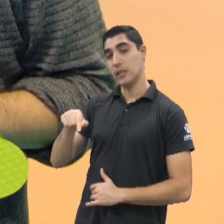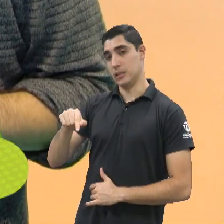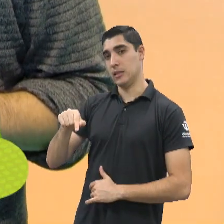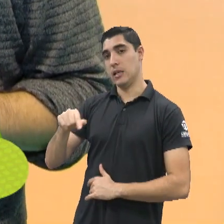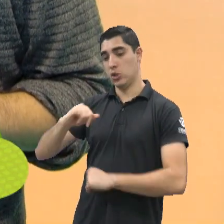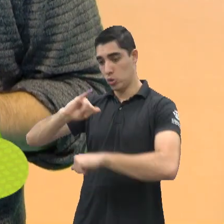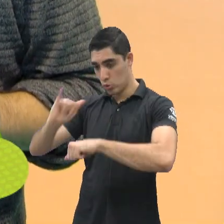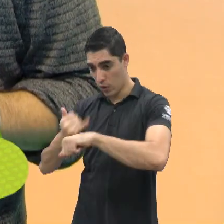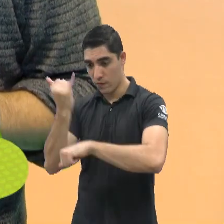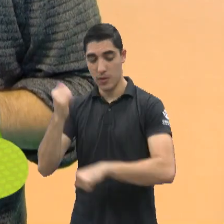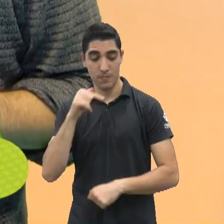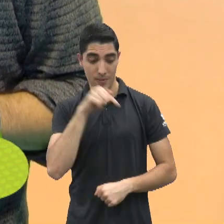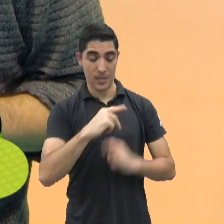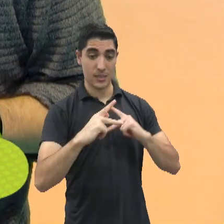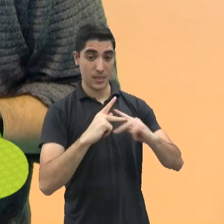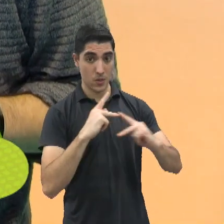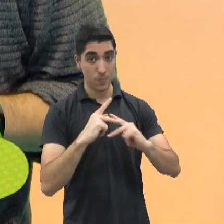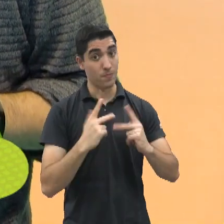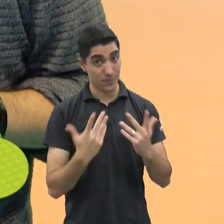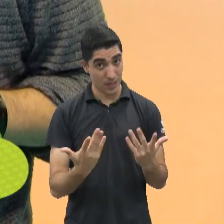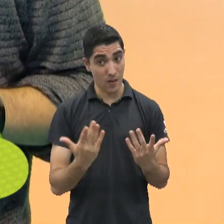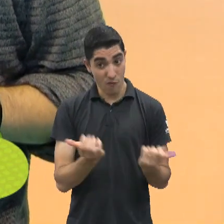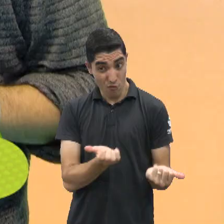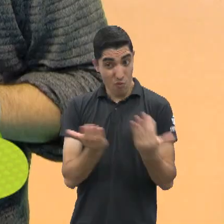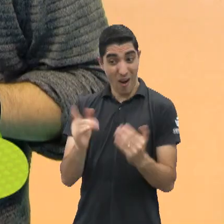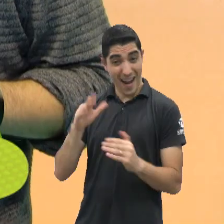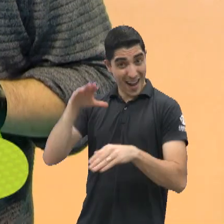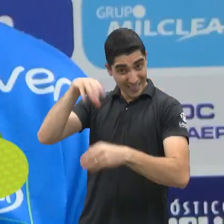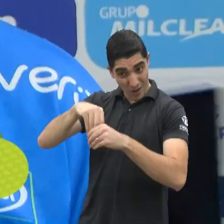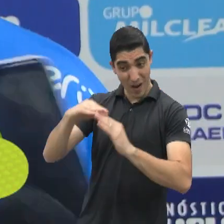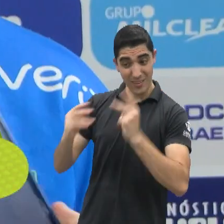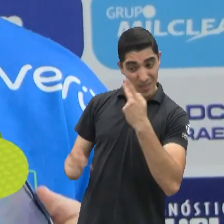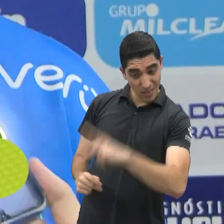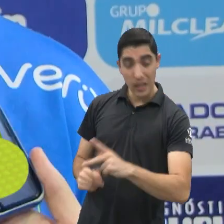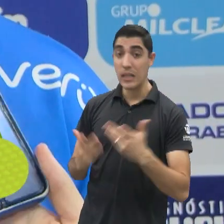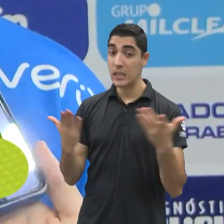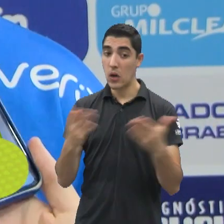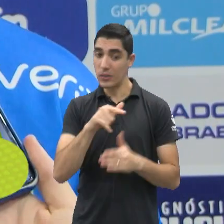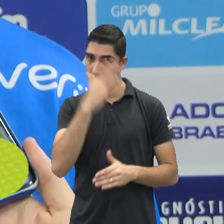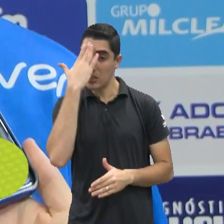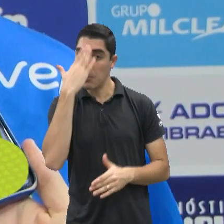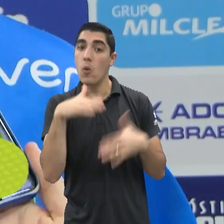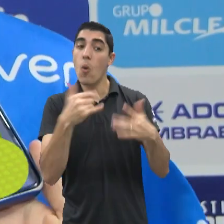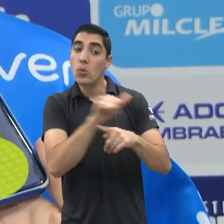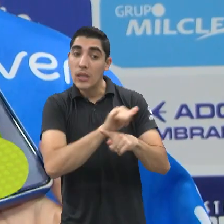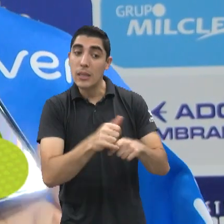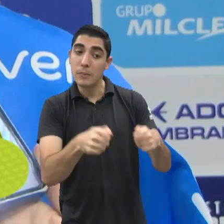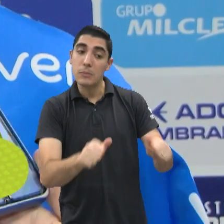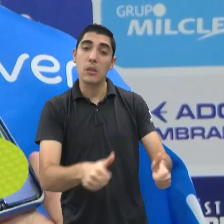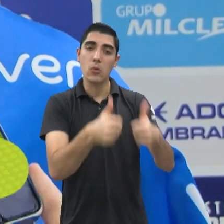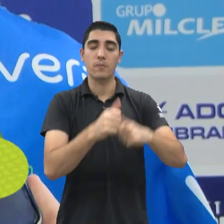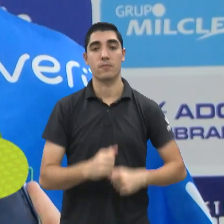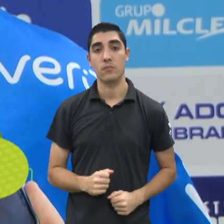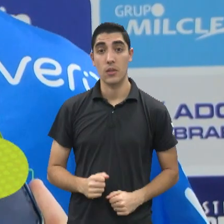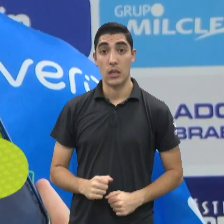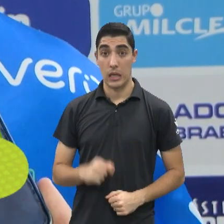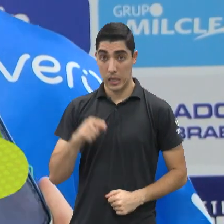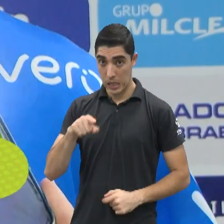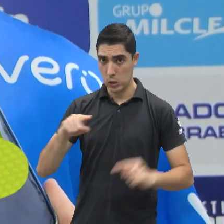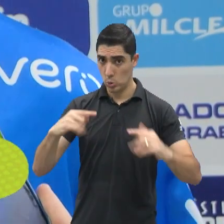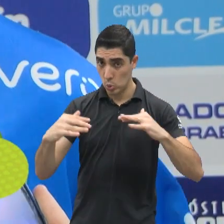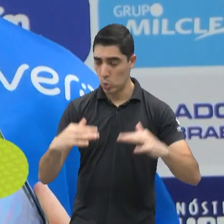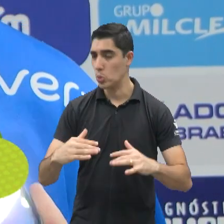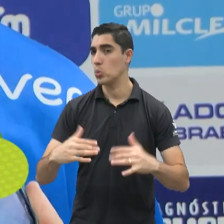E para esse jogo, o time já sabe o que precisa melhorar. Sem dúvida, um jogo muito duro, né? Com características do adversário